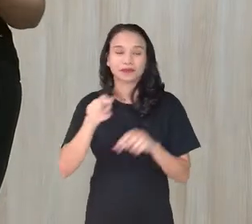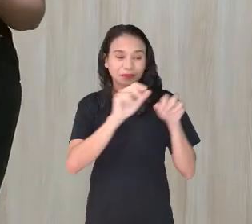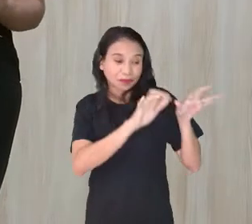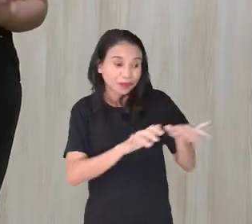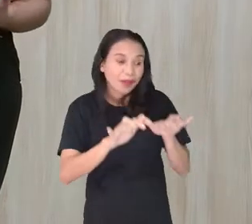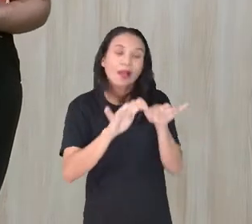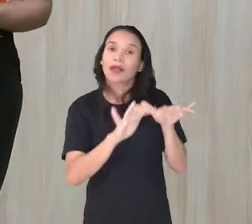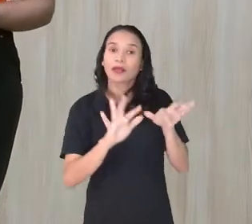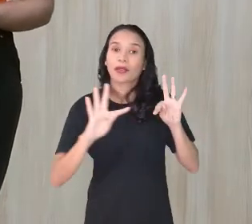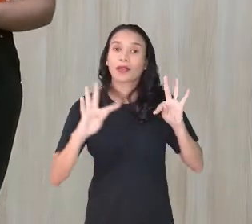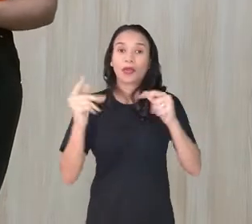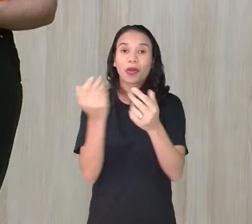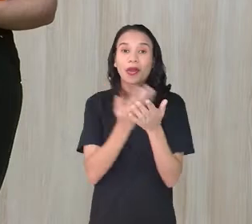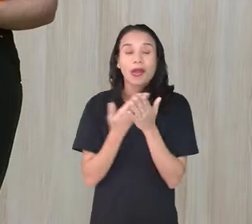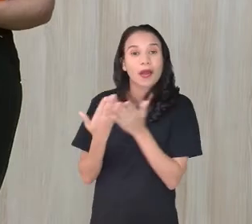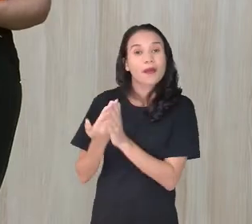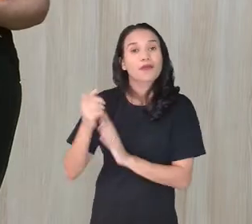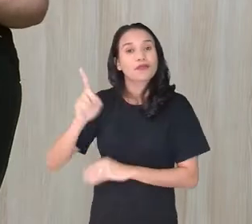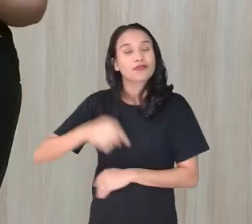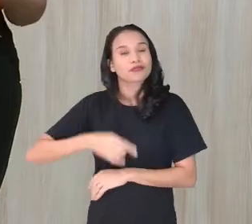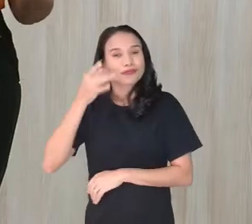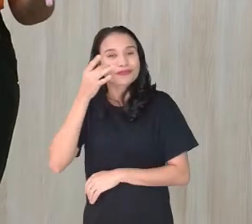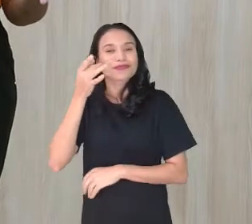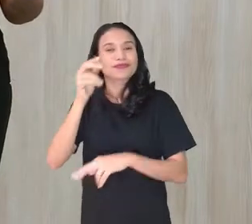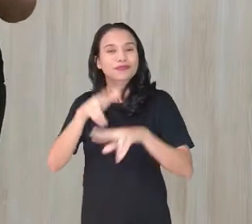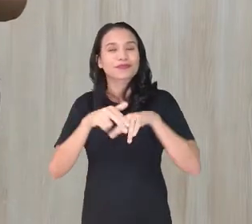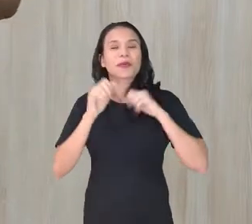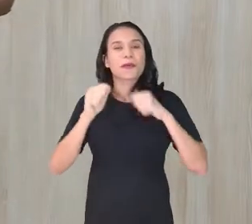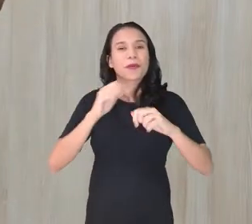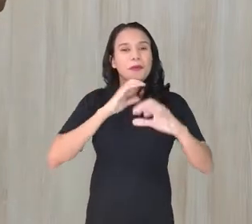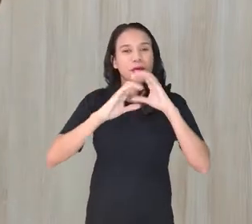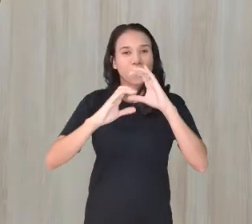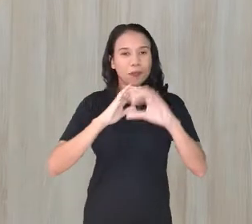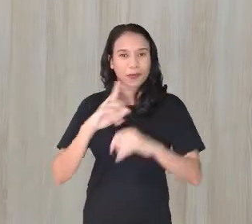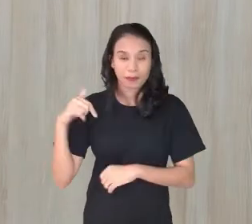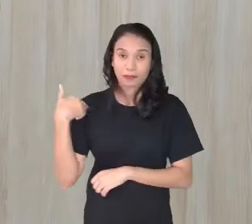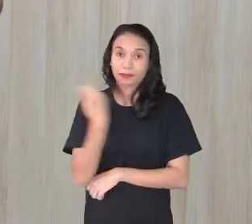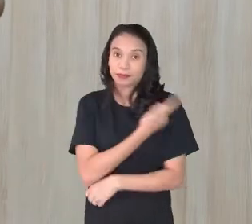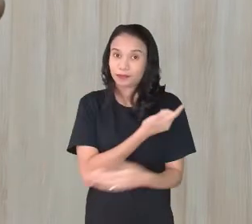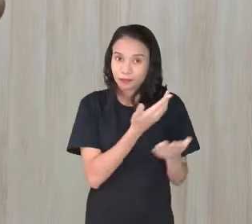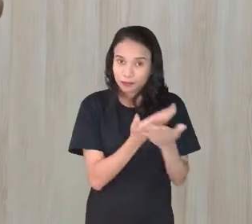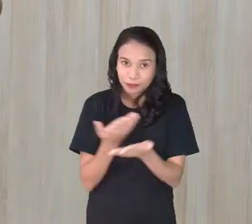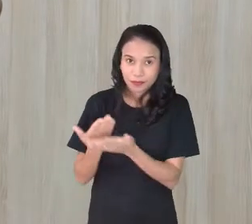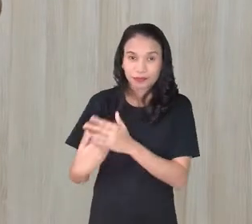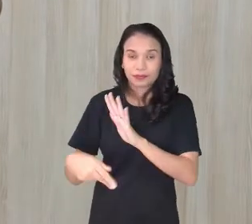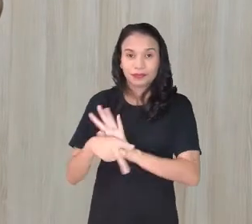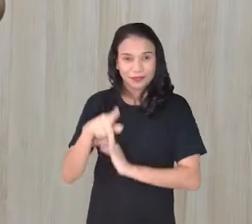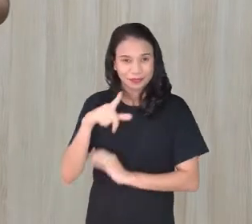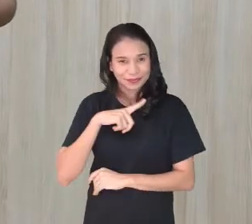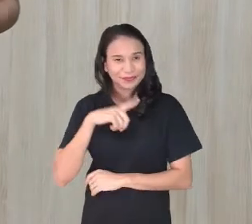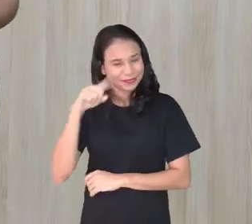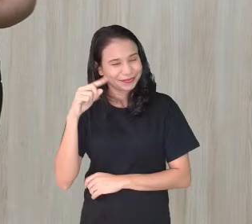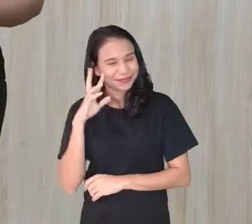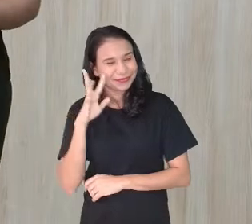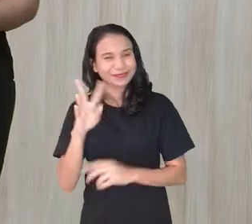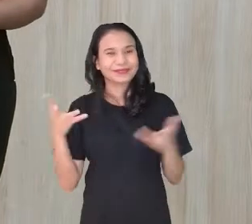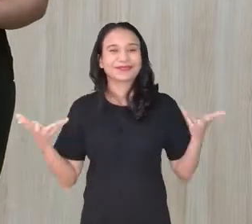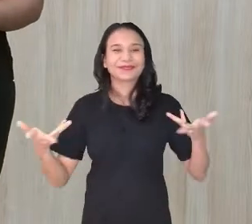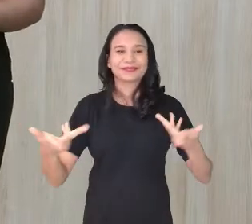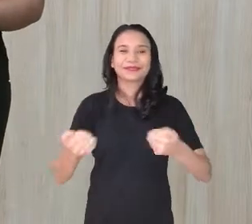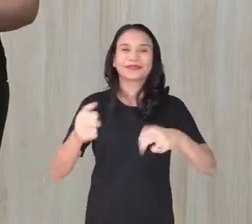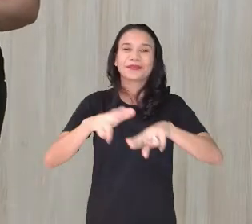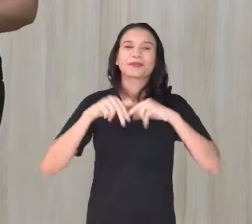em todas as aulas que são ao vivo, então você pode se comunicar com a gente enquanto a aula acontece. Olha que maravilha. Essa aula também